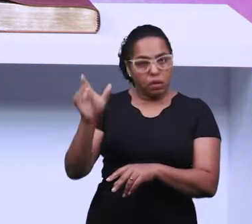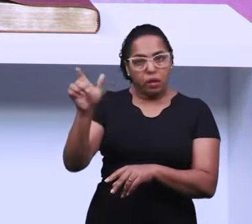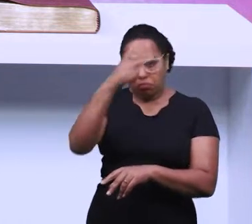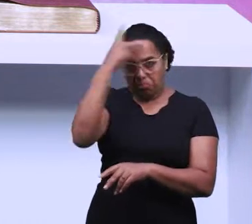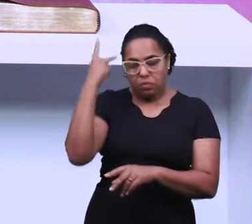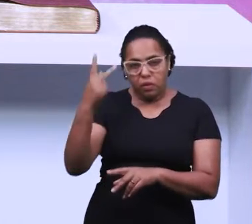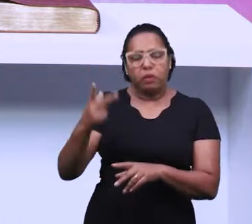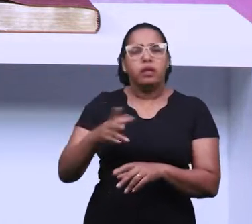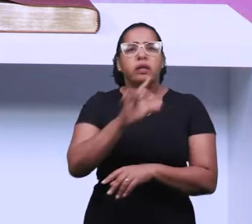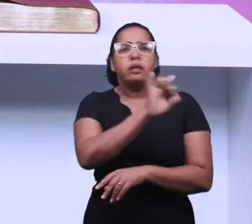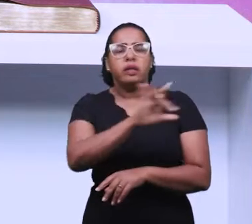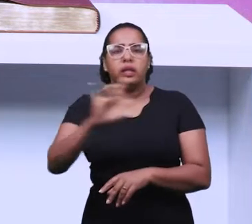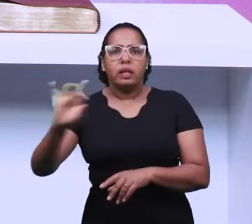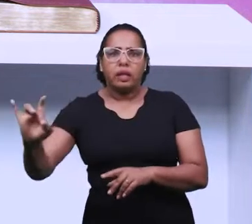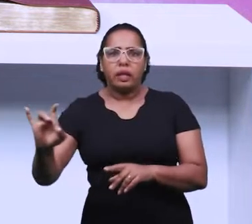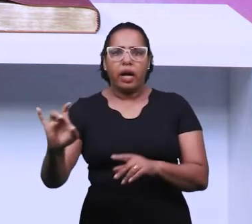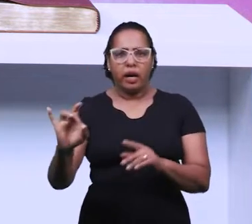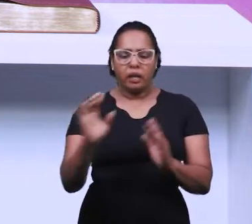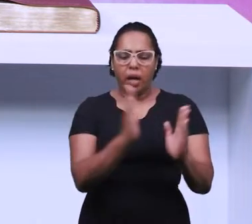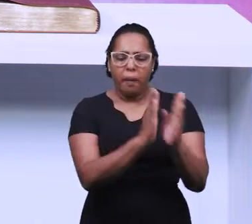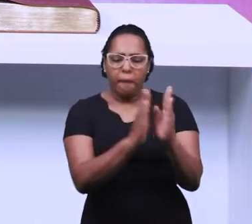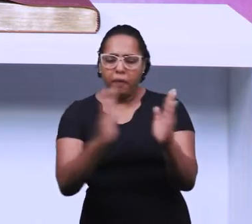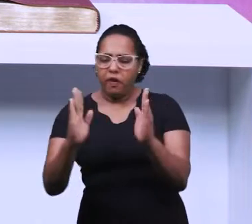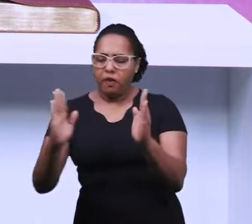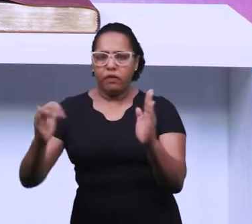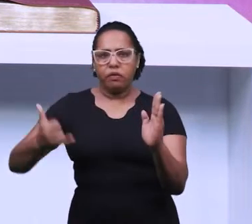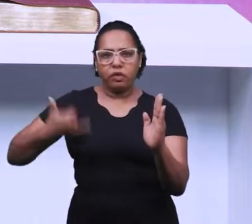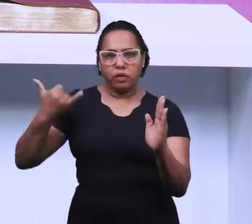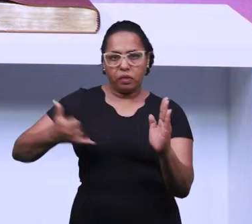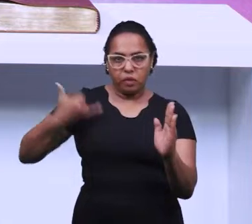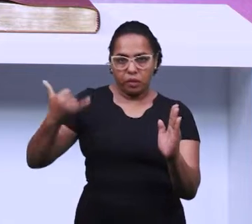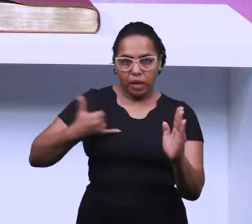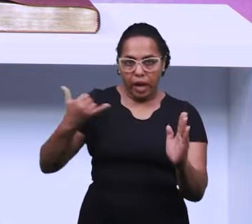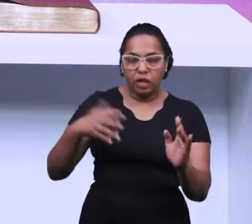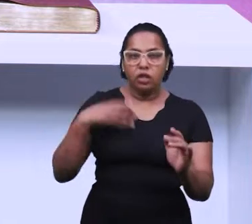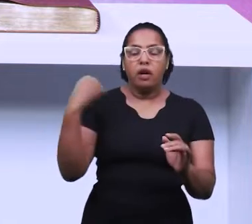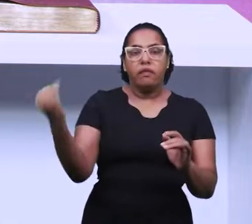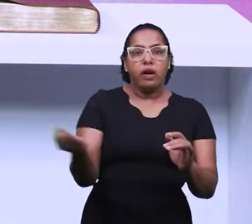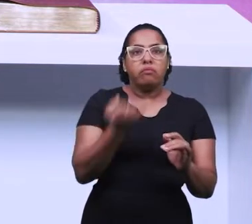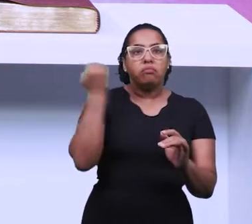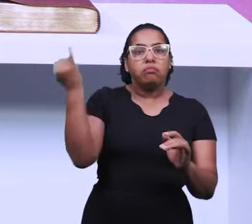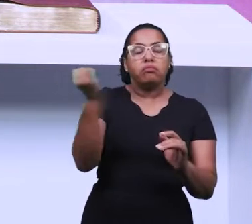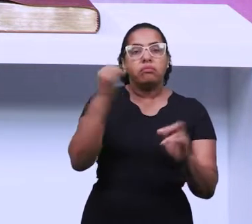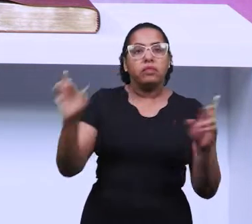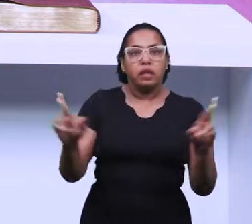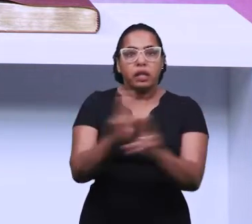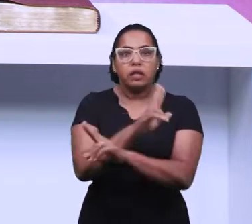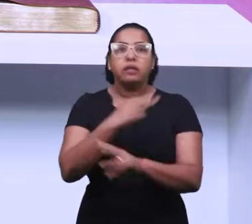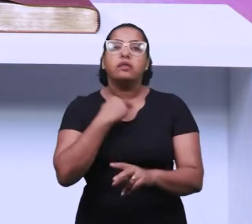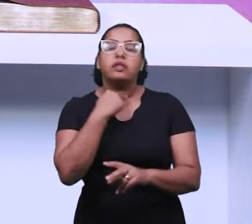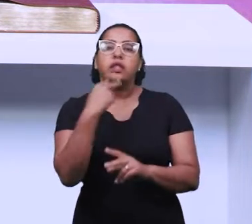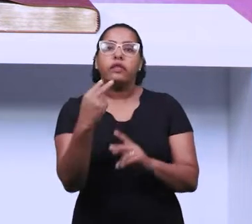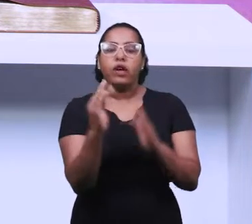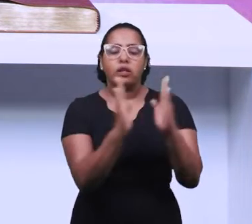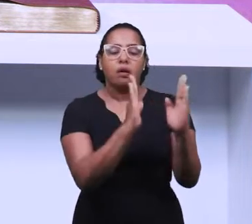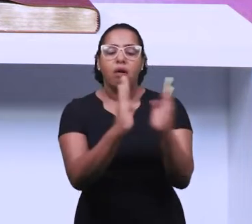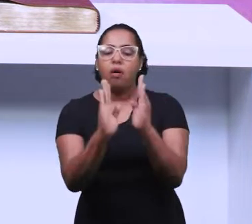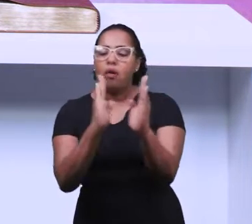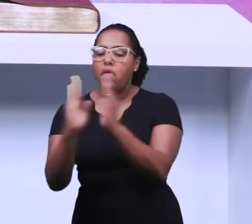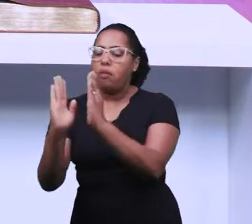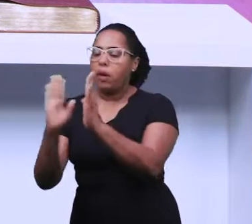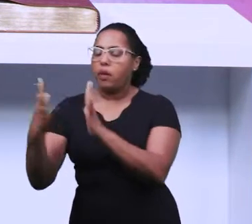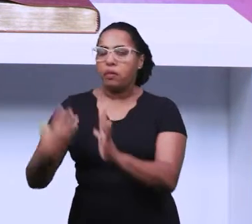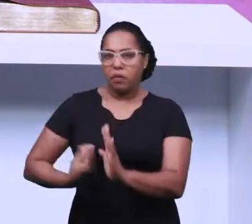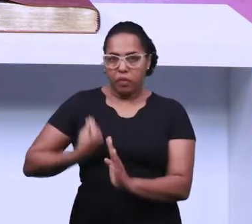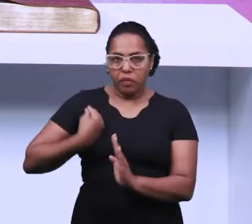me trazer diferenças importantíssimas relacionadas à produção da voz em cada fase da vida,